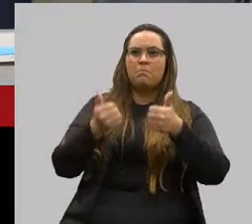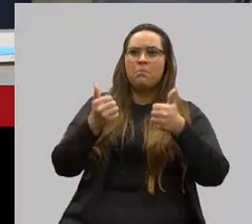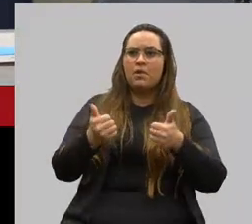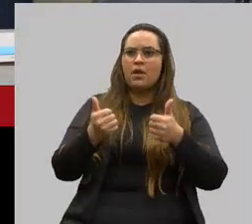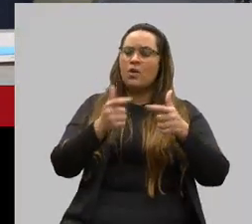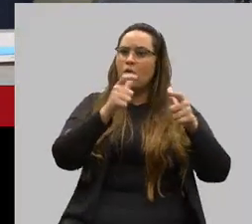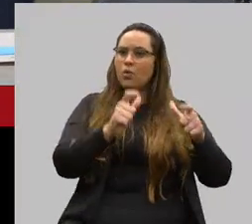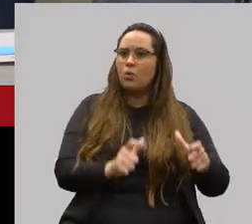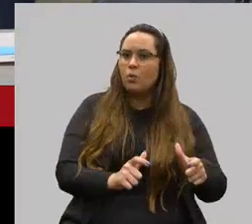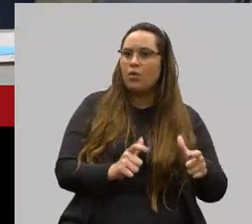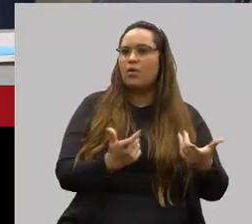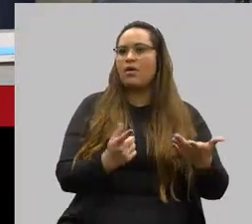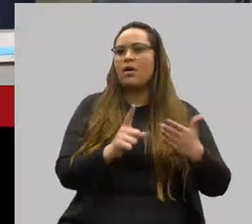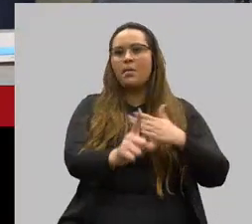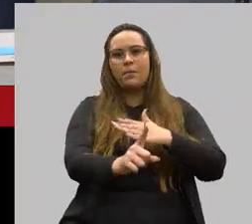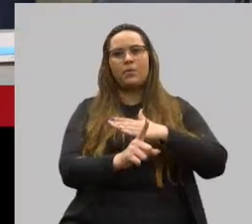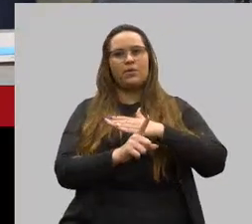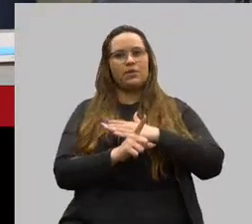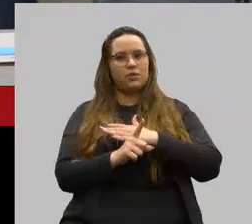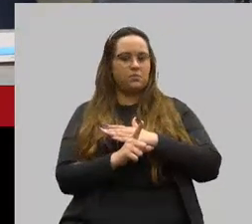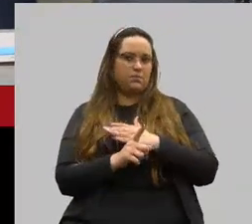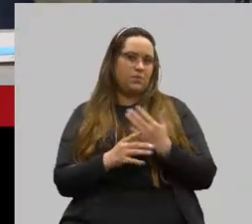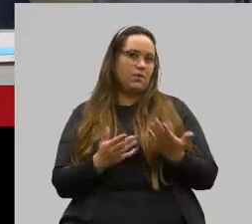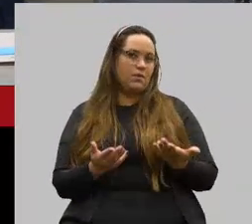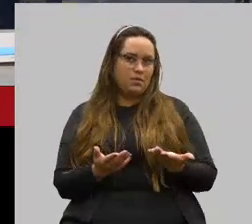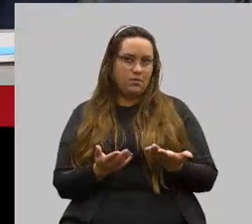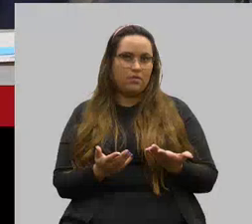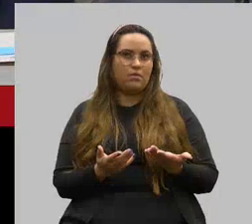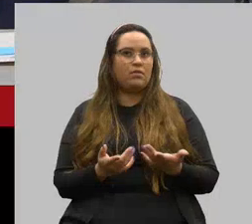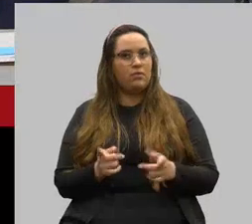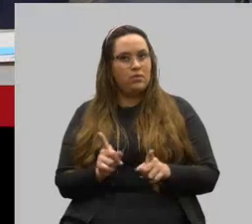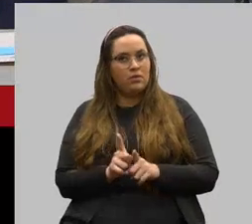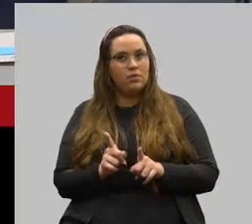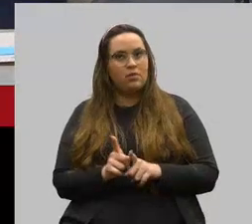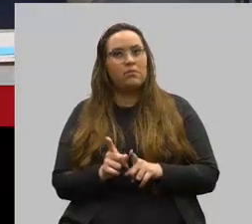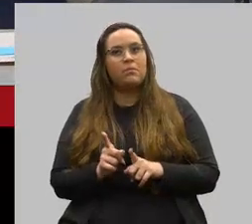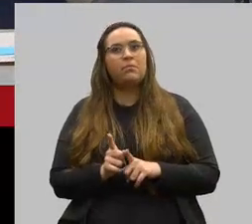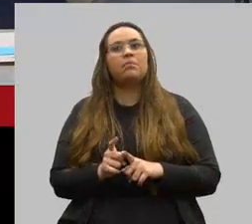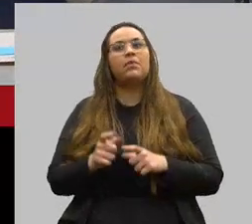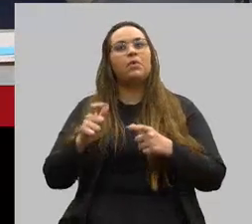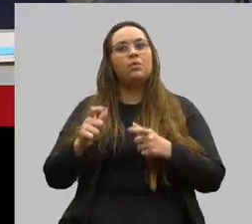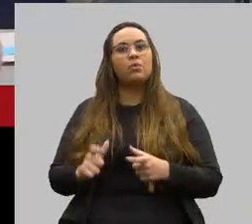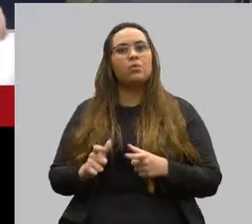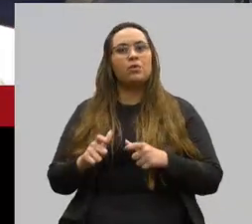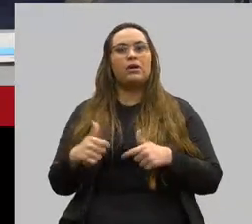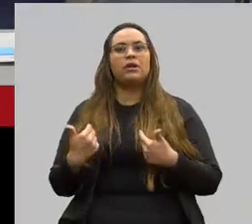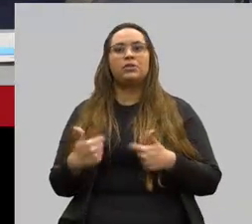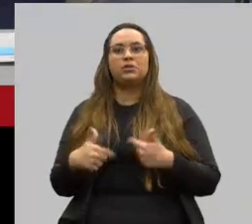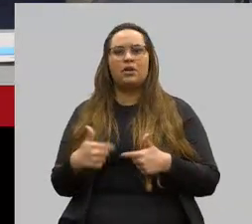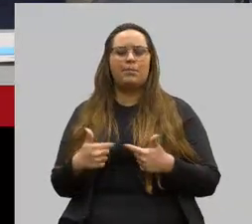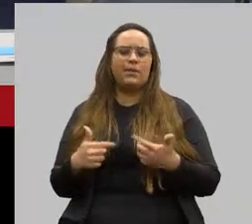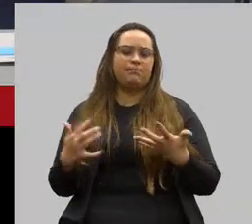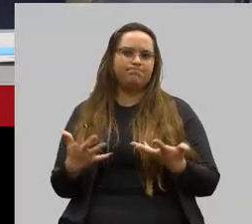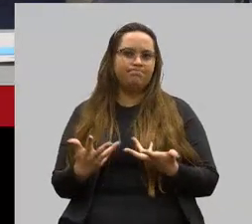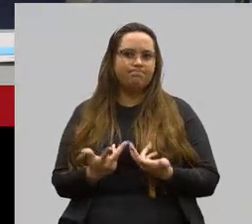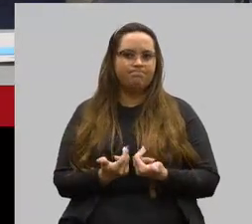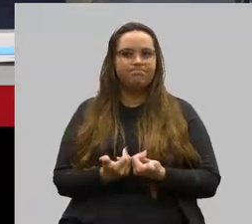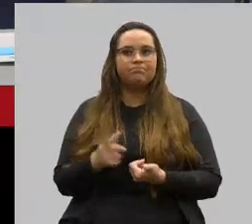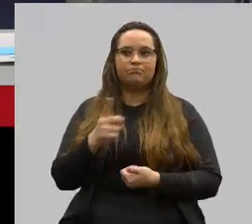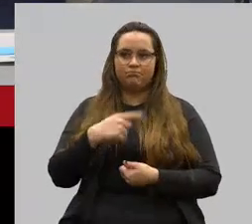tanto pro atendimento ao cidadão como também né para ter um local de trabalho adequado PR os nossos